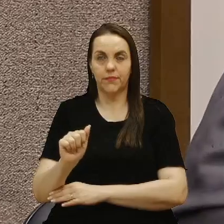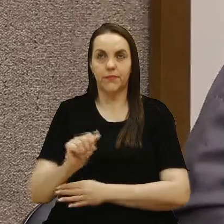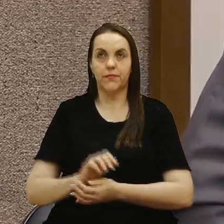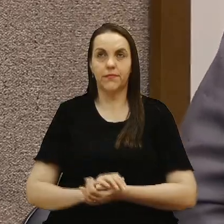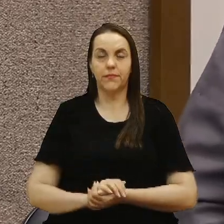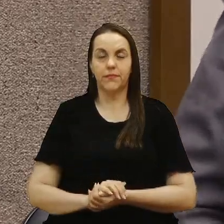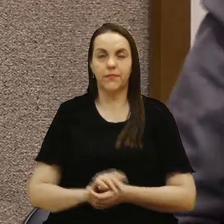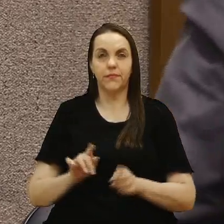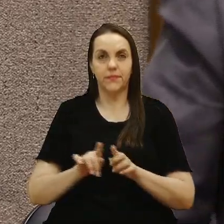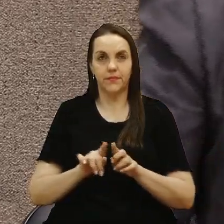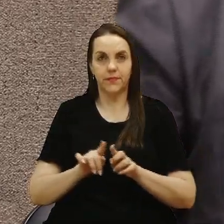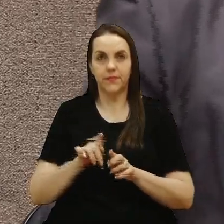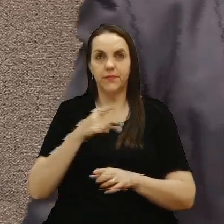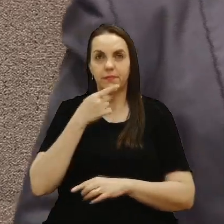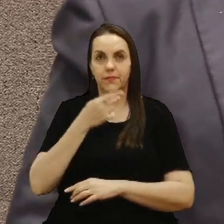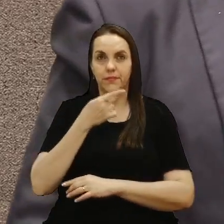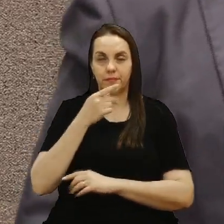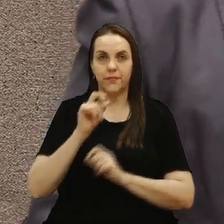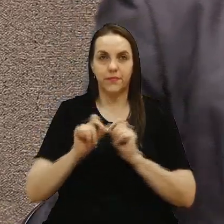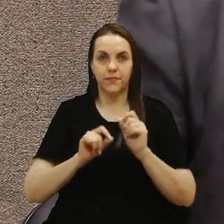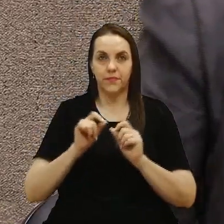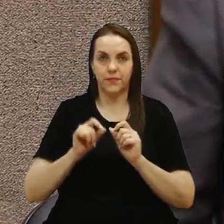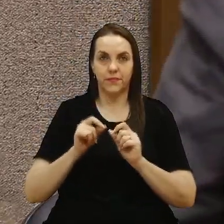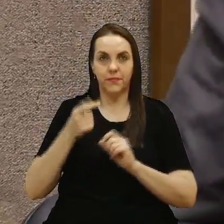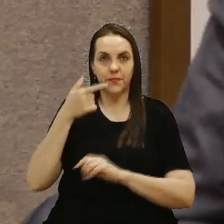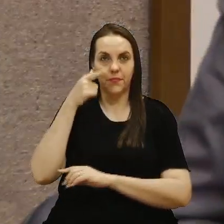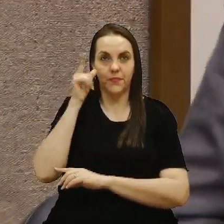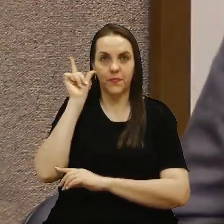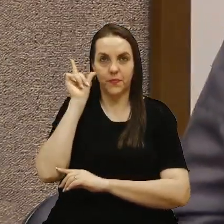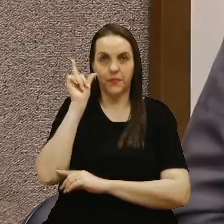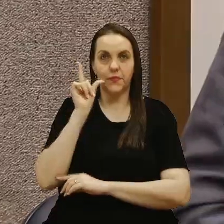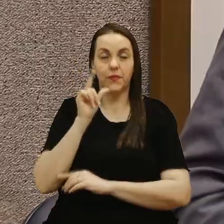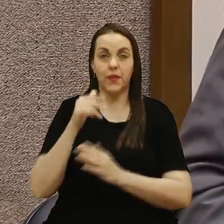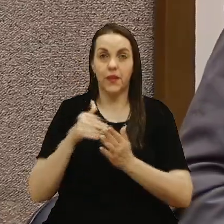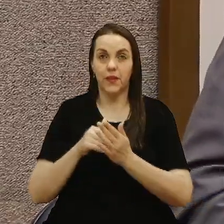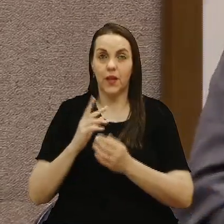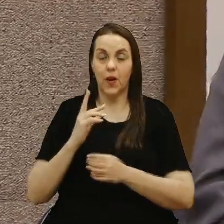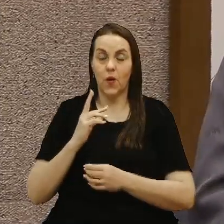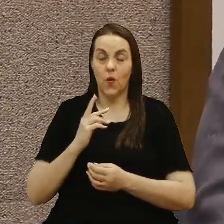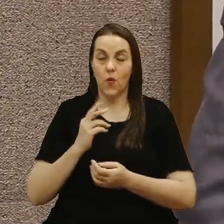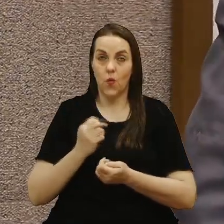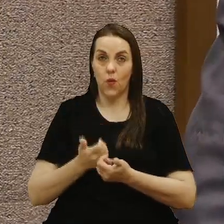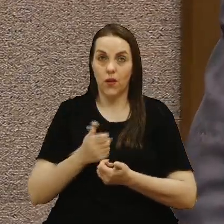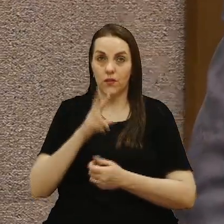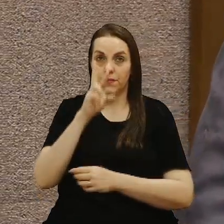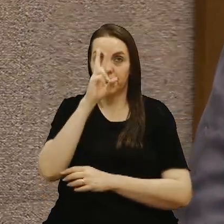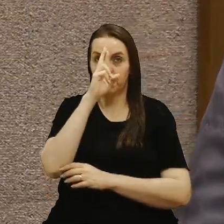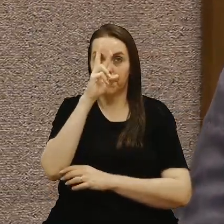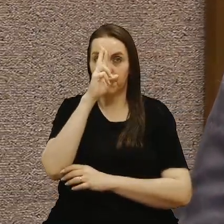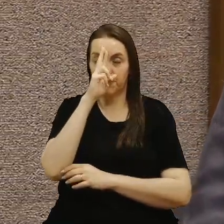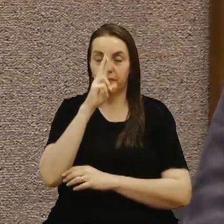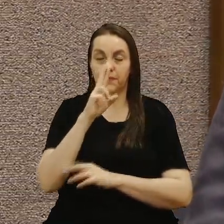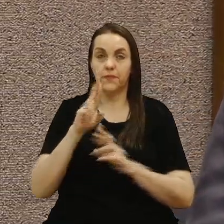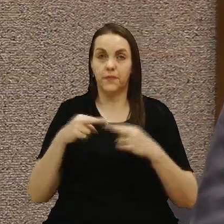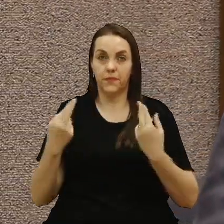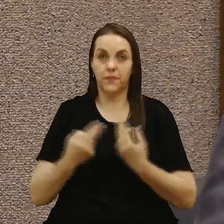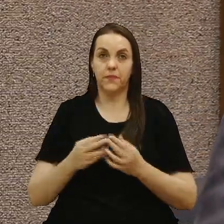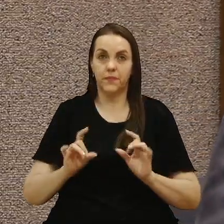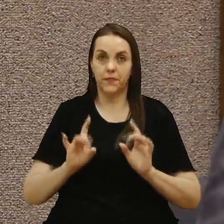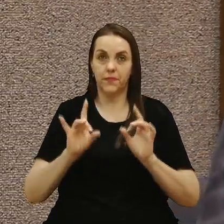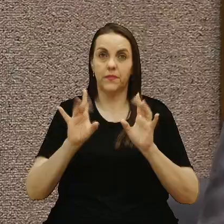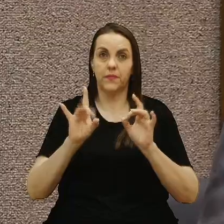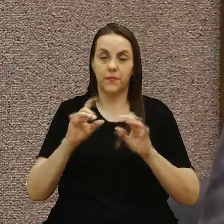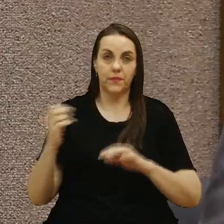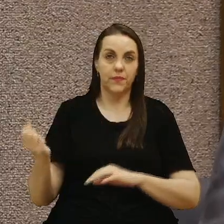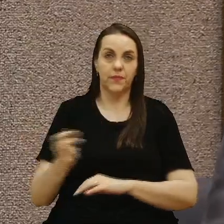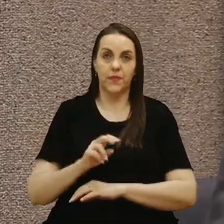E dizer também que ontem nós tivemos até quase meia-noite uma extraordinária, mas eu preciso valorizar